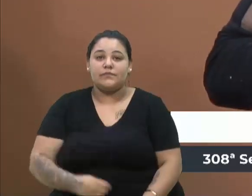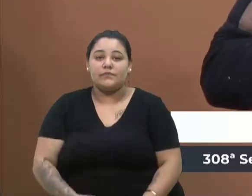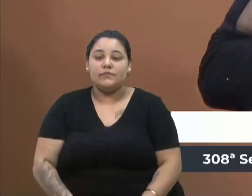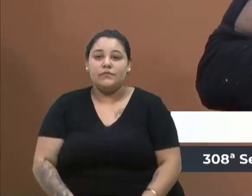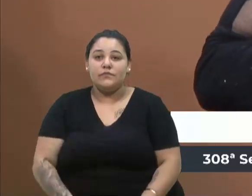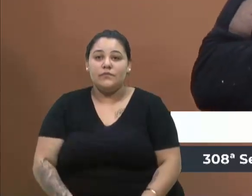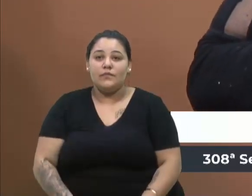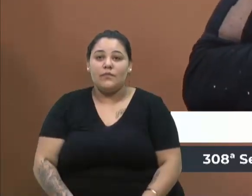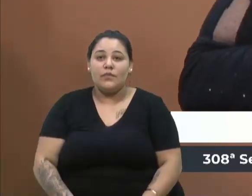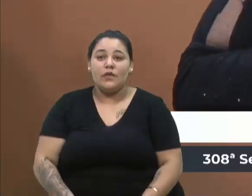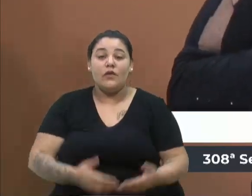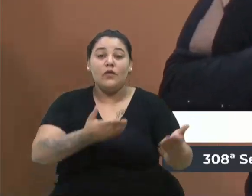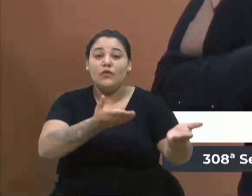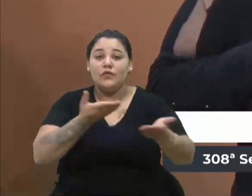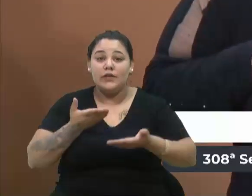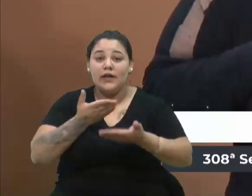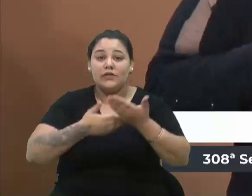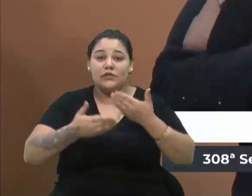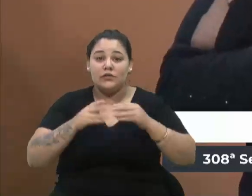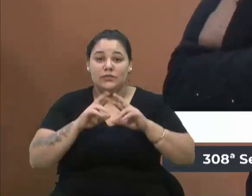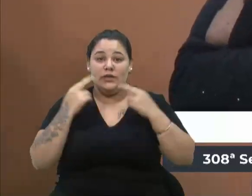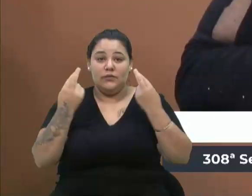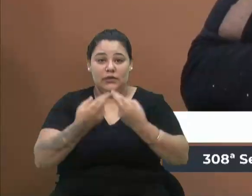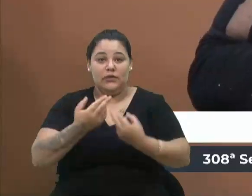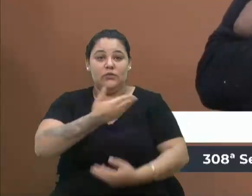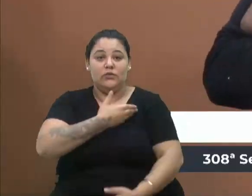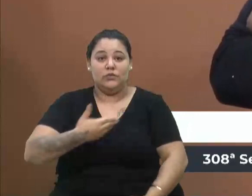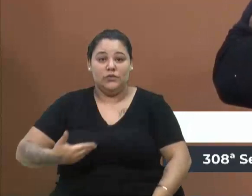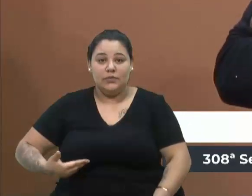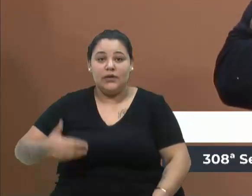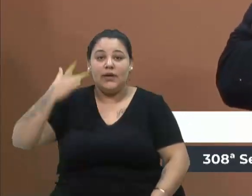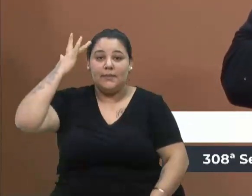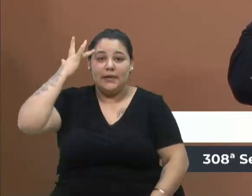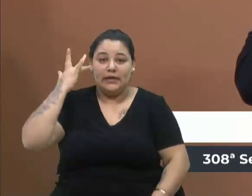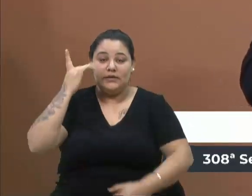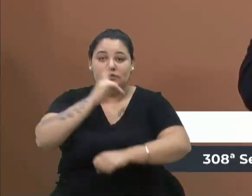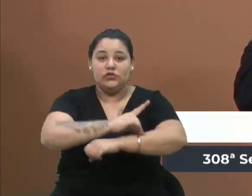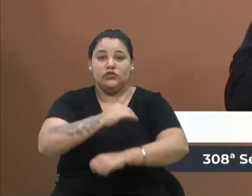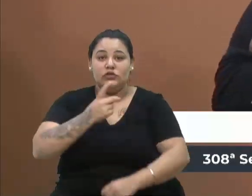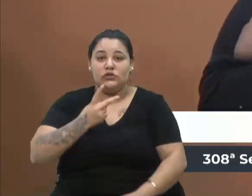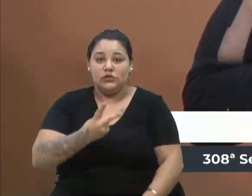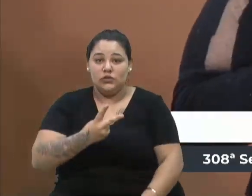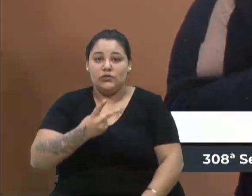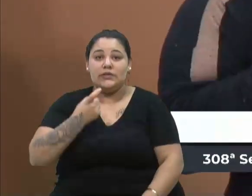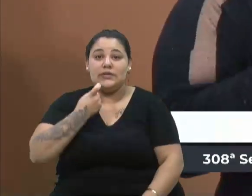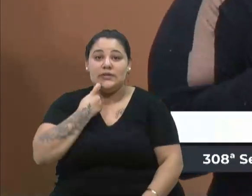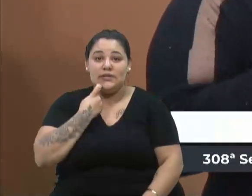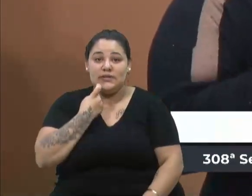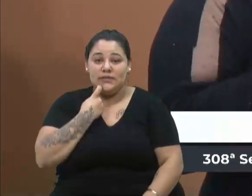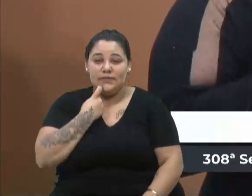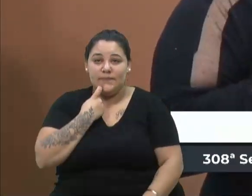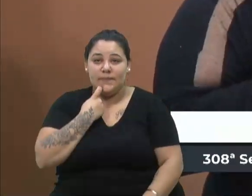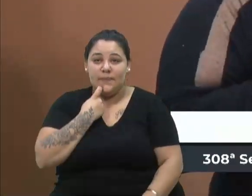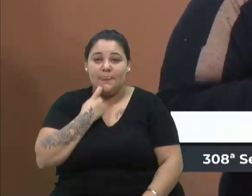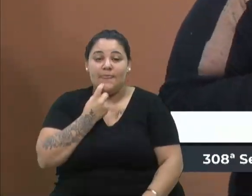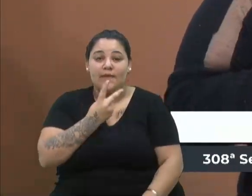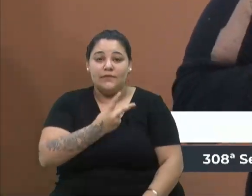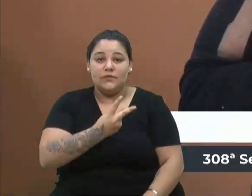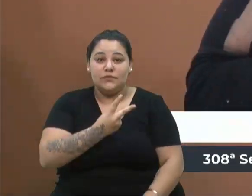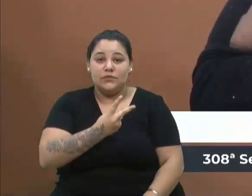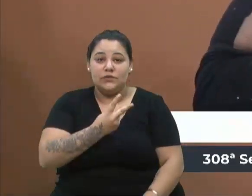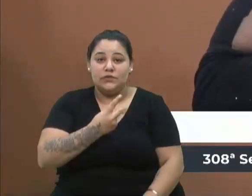convidar então a todos para reunião pública amanhã dia 2 sexta-feira das duas